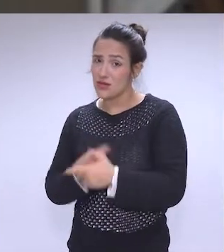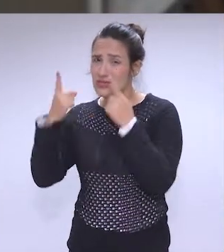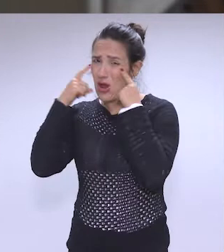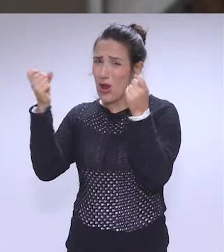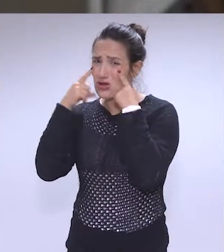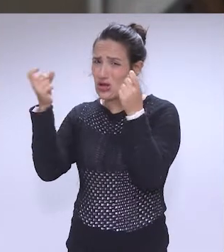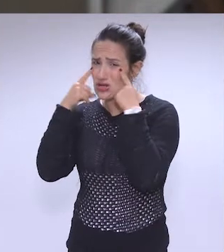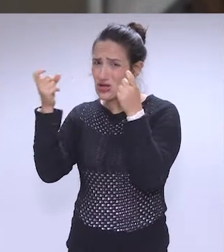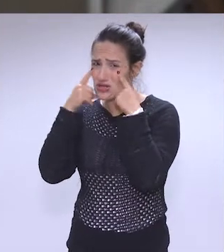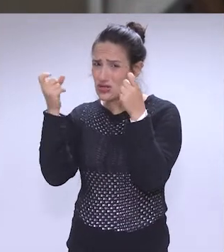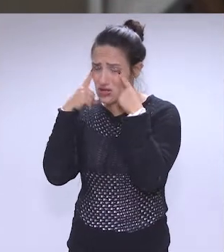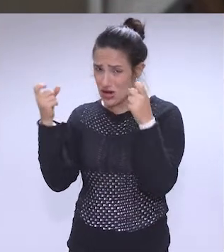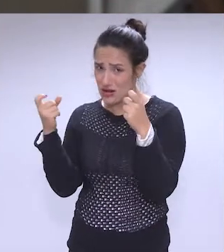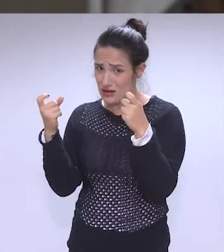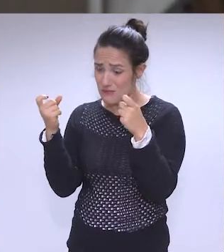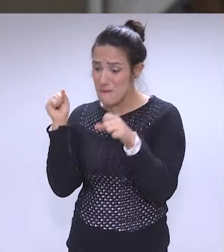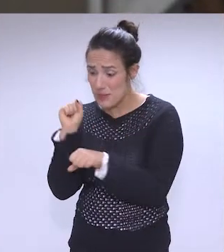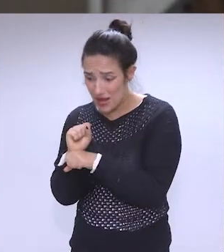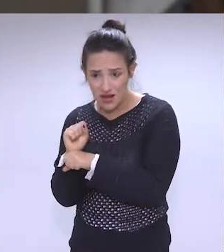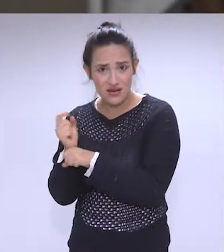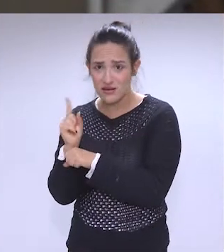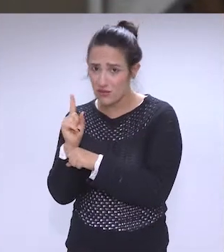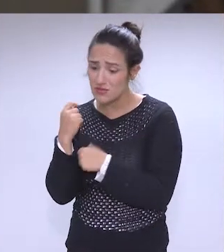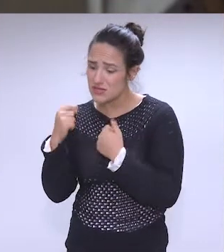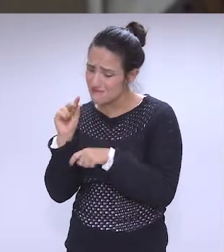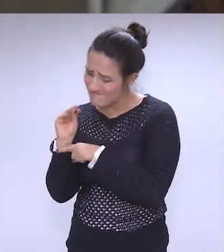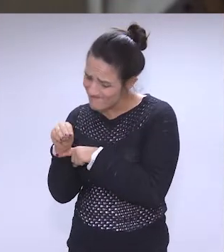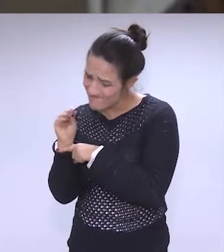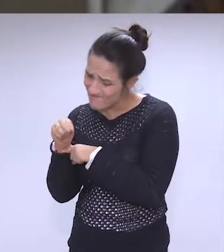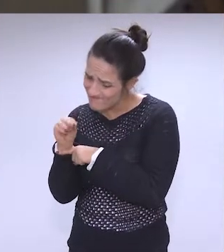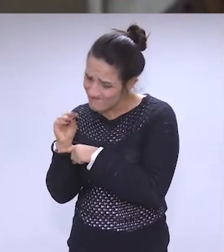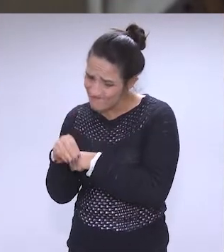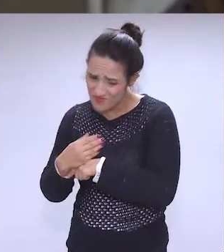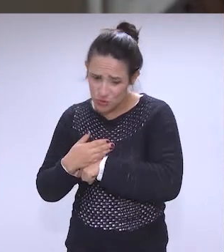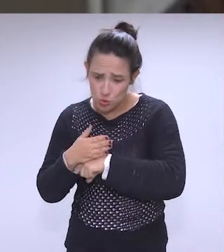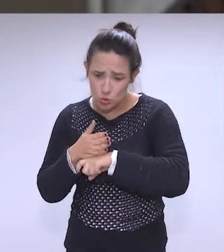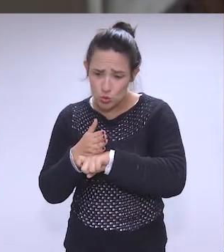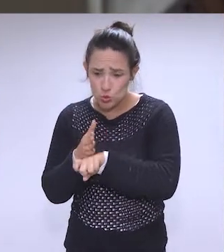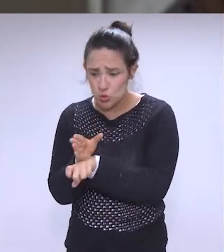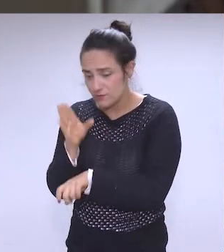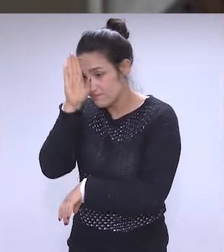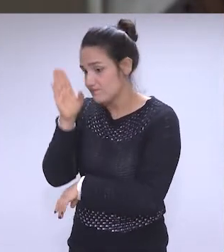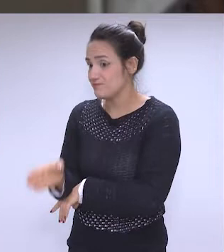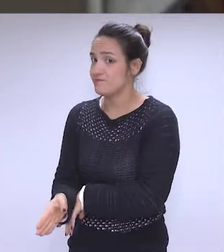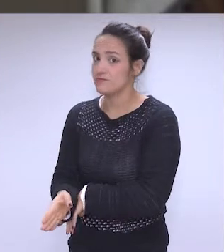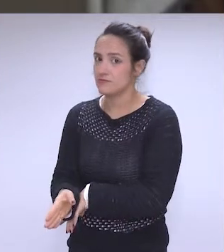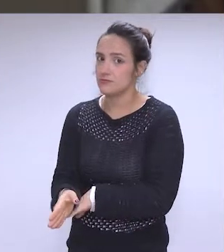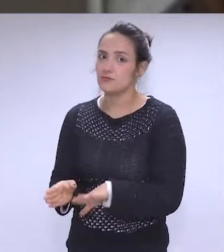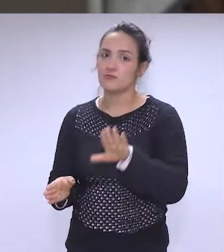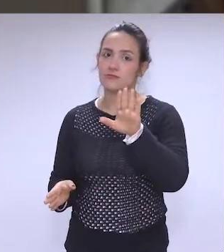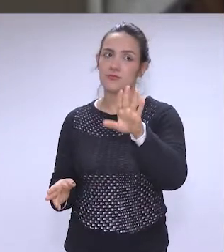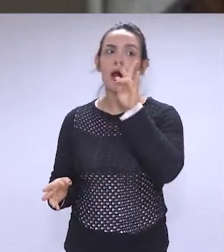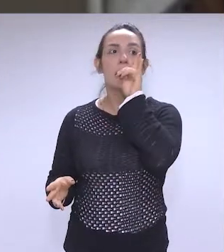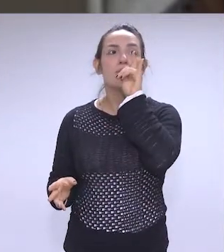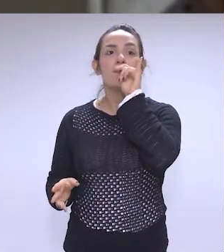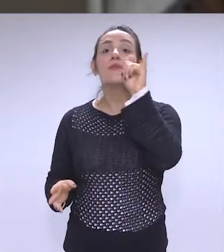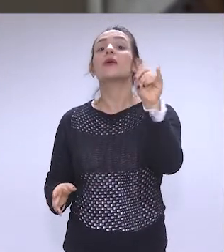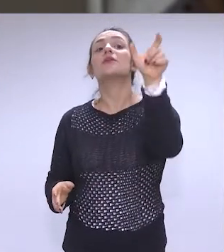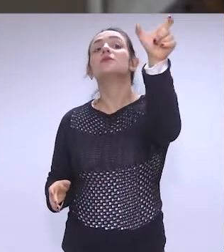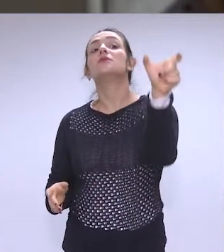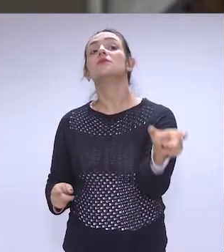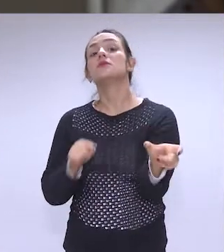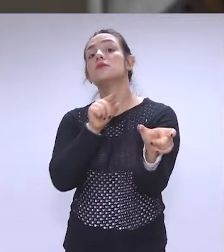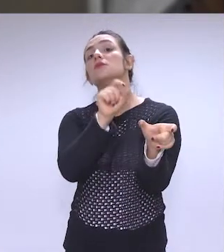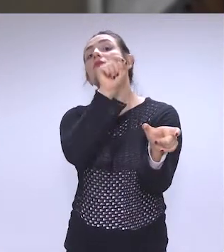chorar muito e que vai demandar os cuidados daquela menina. O pai tem que